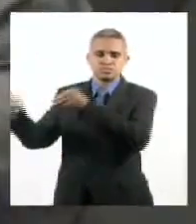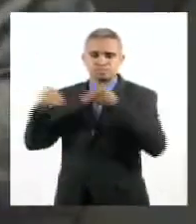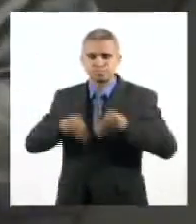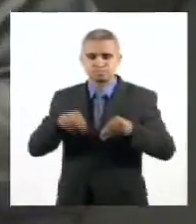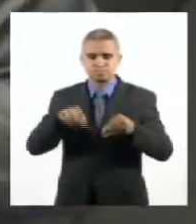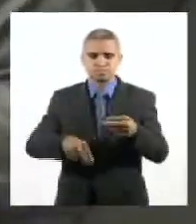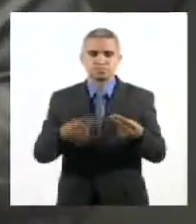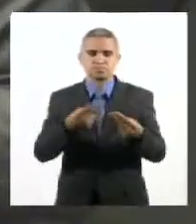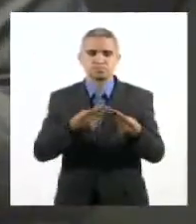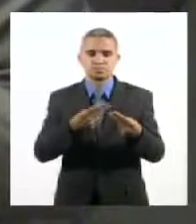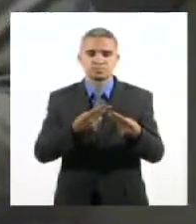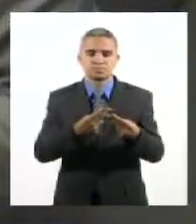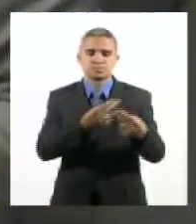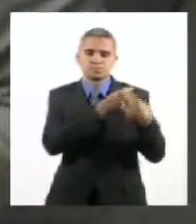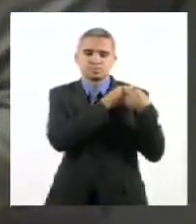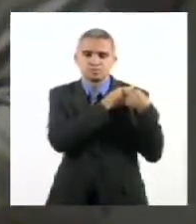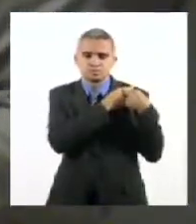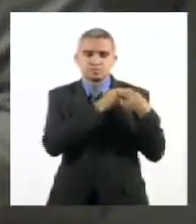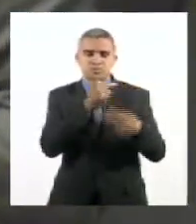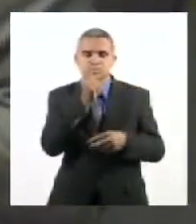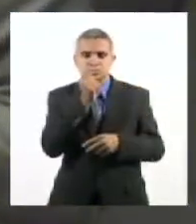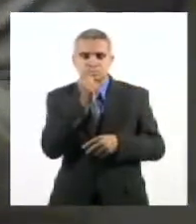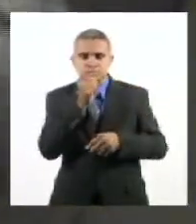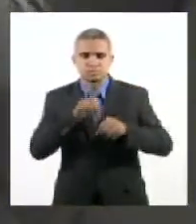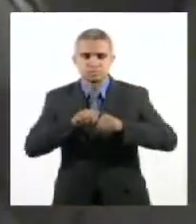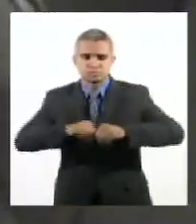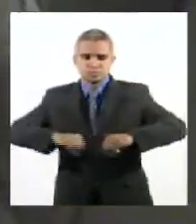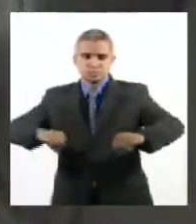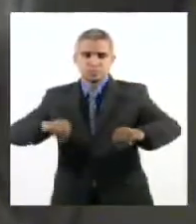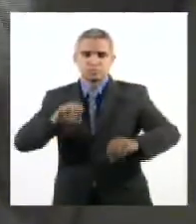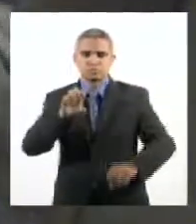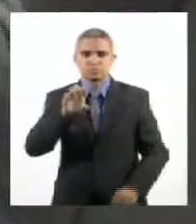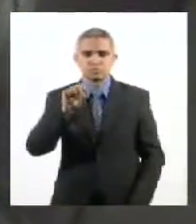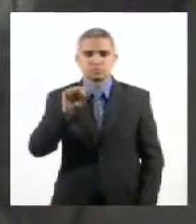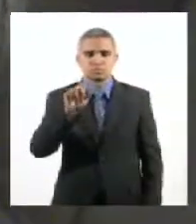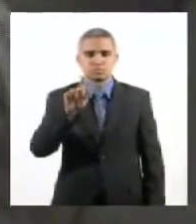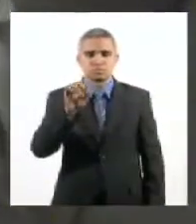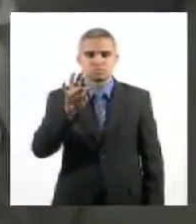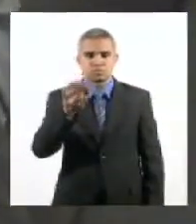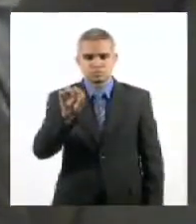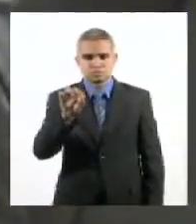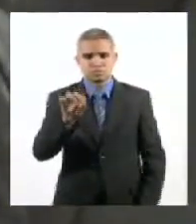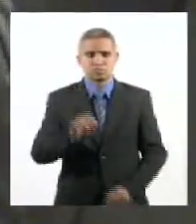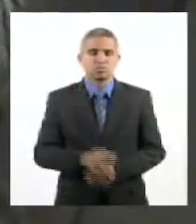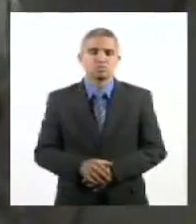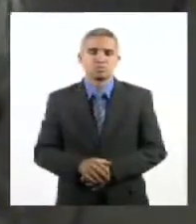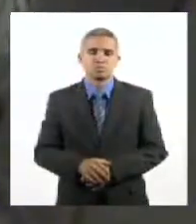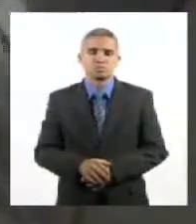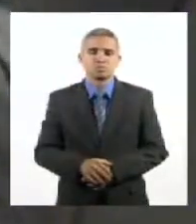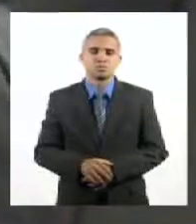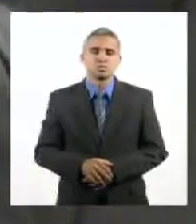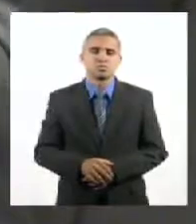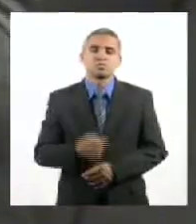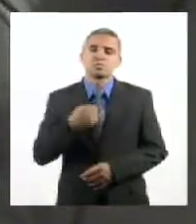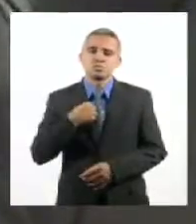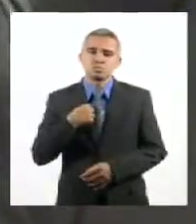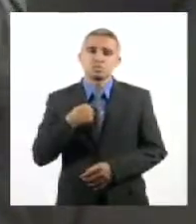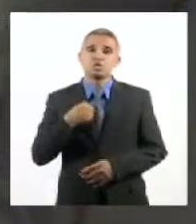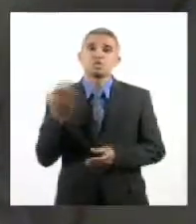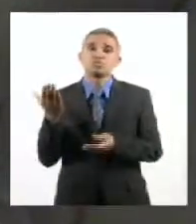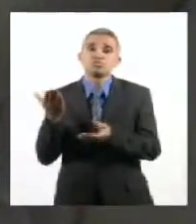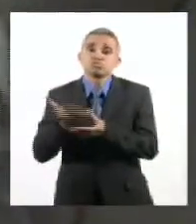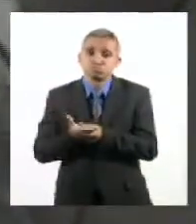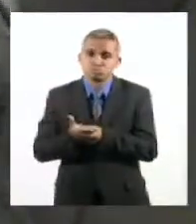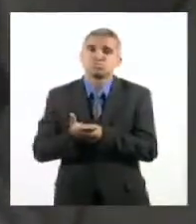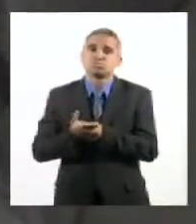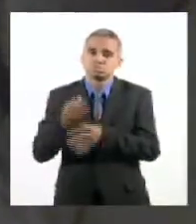responsável pelo sistema de água e saneamento em Timor. Repito, tive que buscar o judiciário, através de um mandato